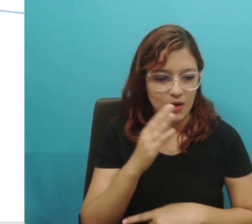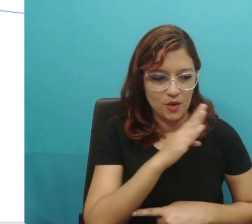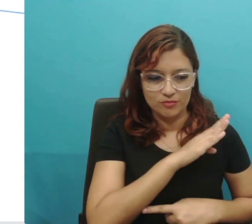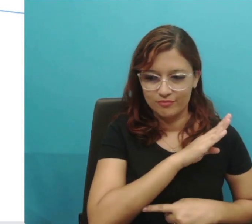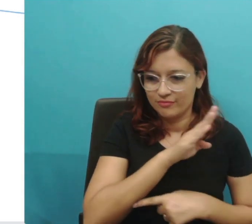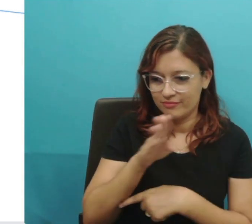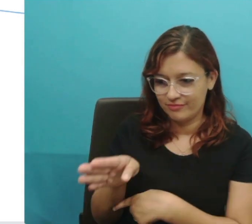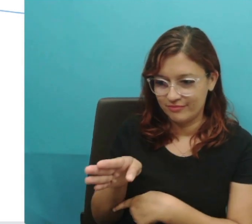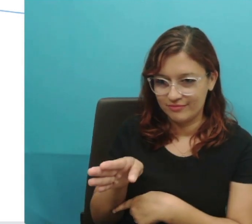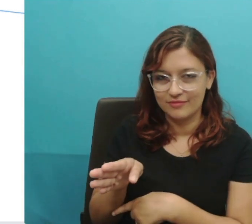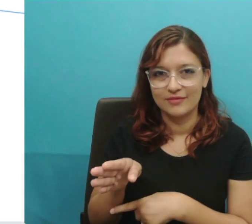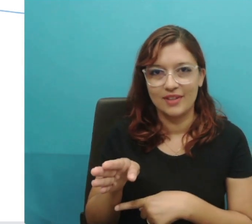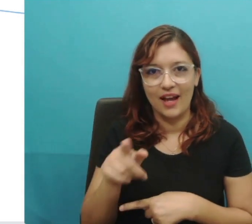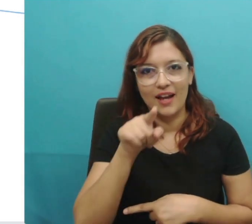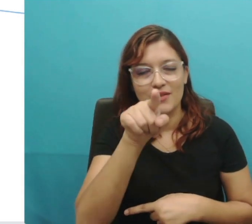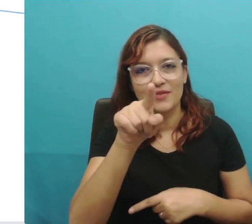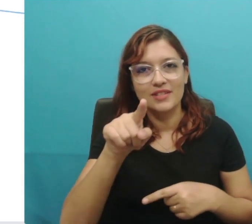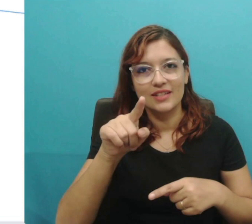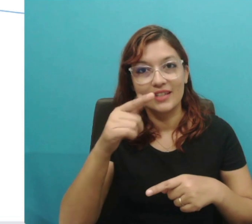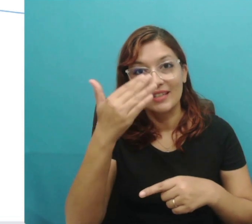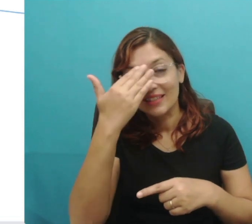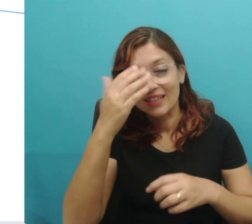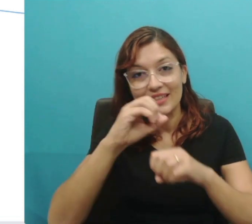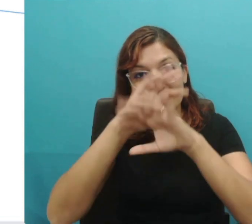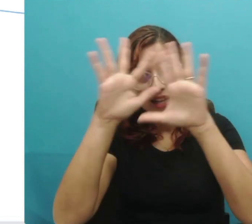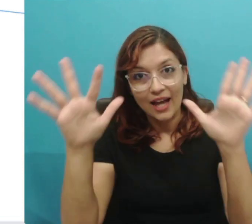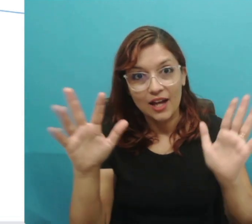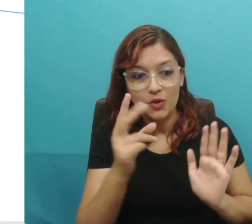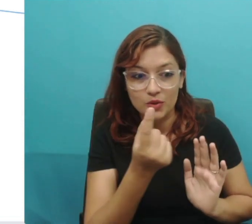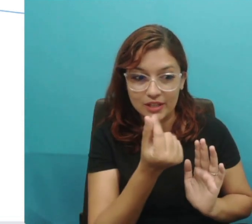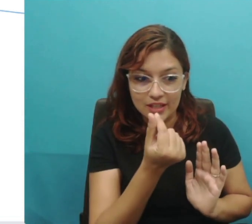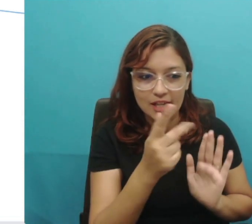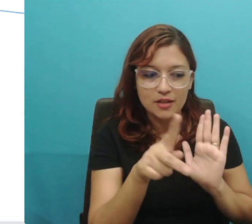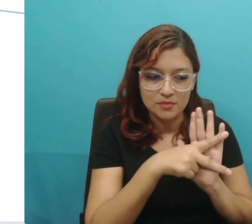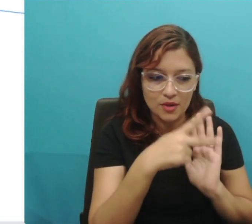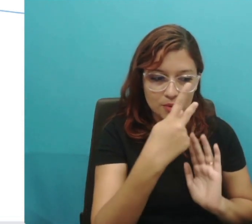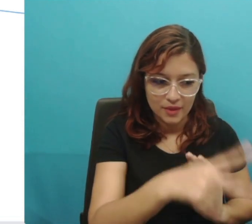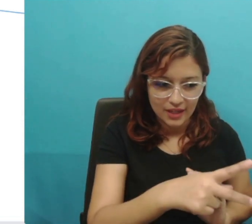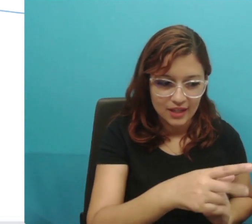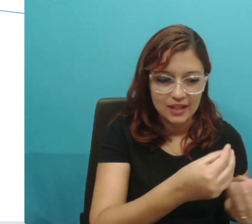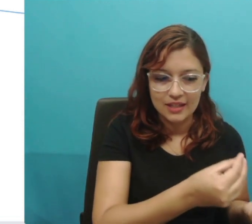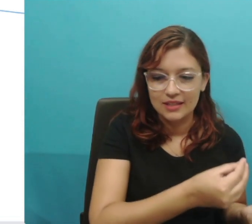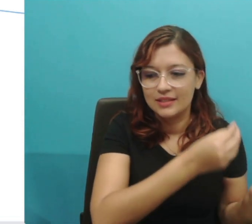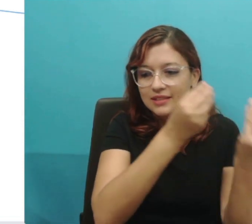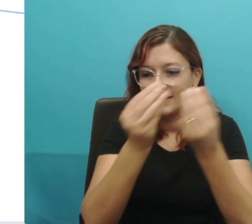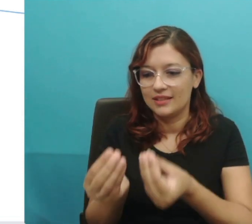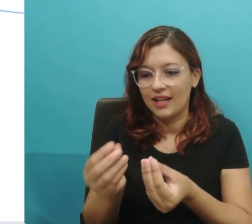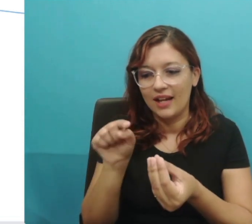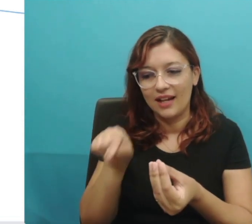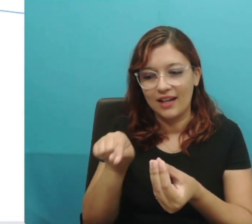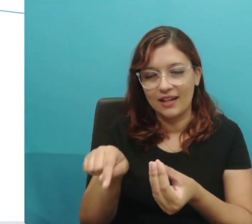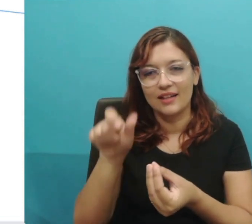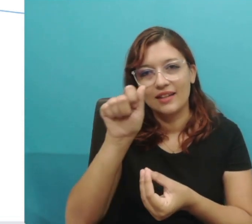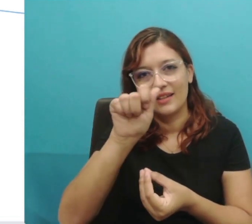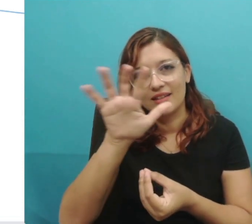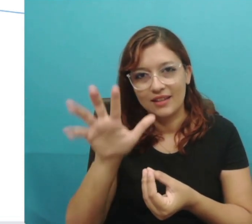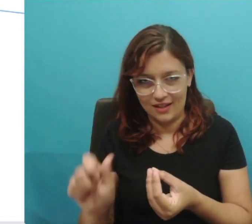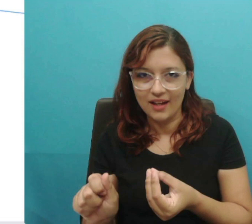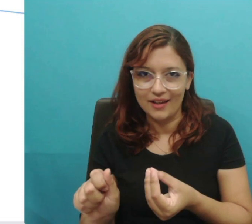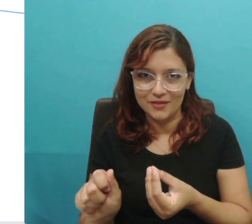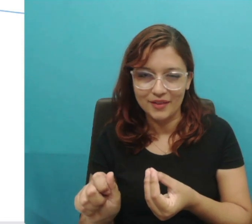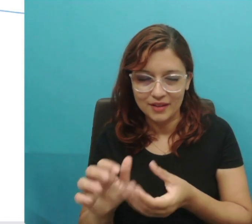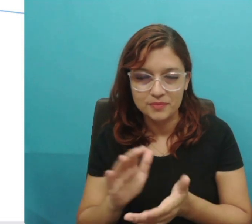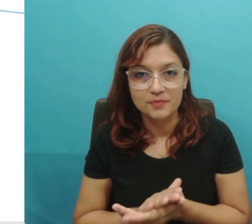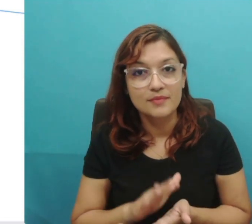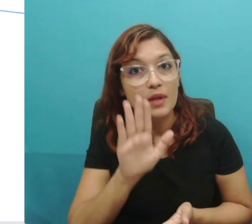aqui. Entendeu? O direcionamento que eu faço em língua de sinais já deixa bem claro de que